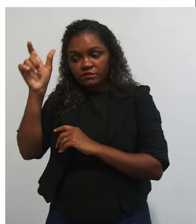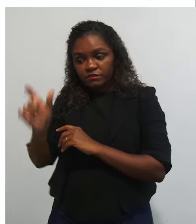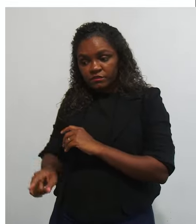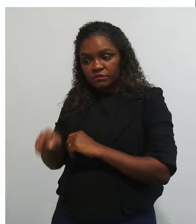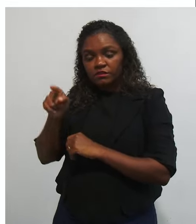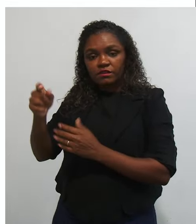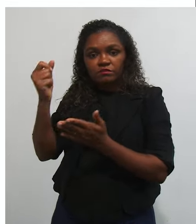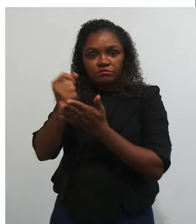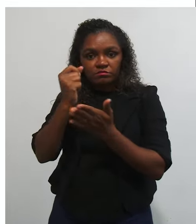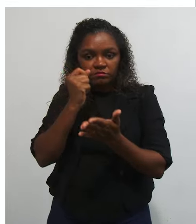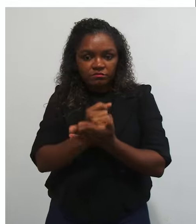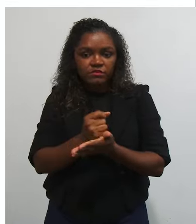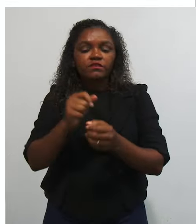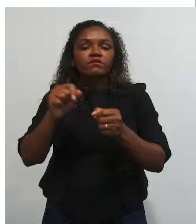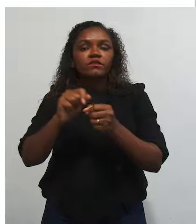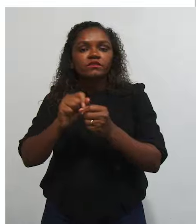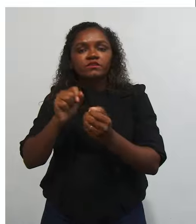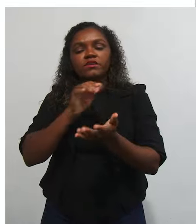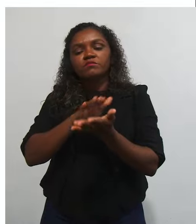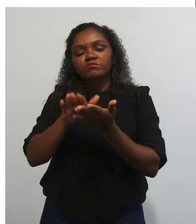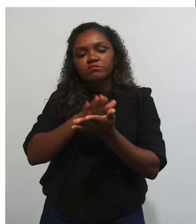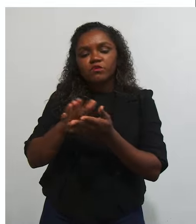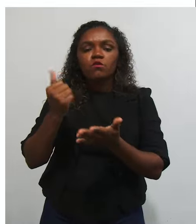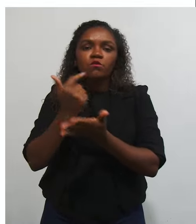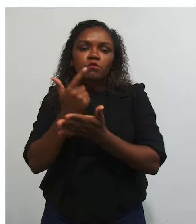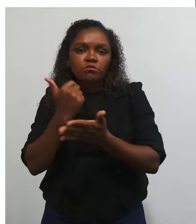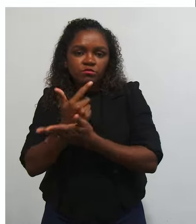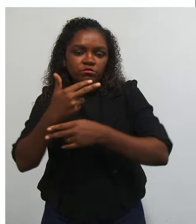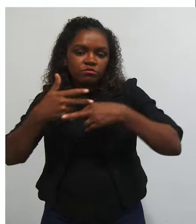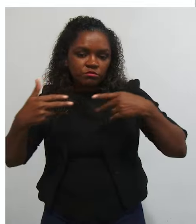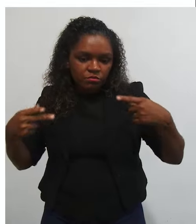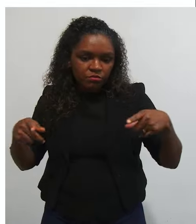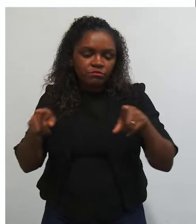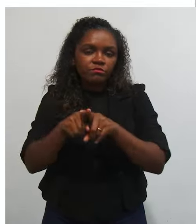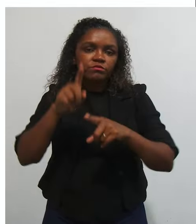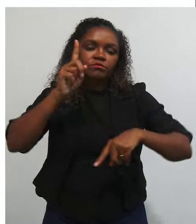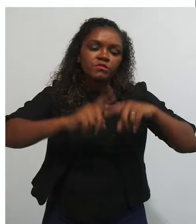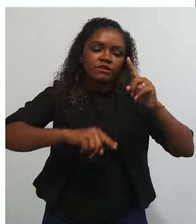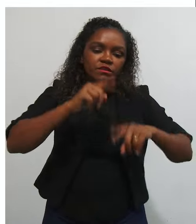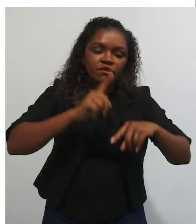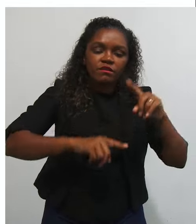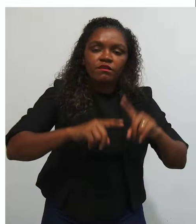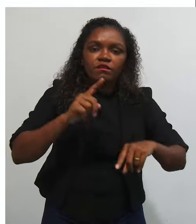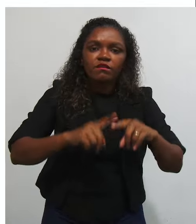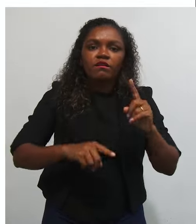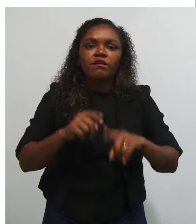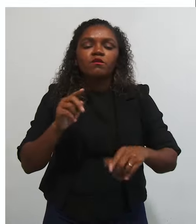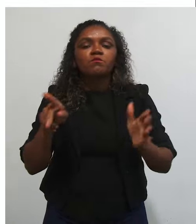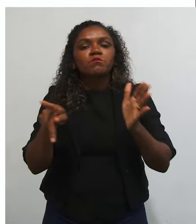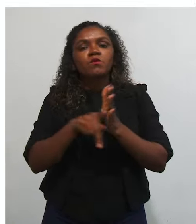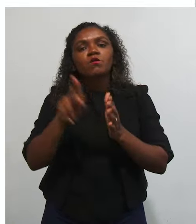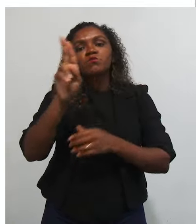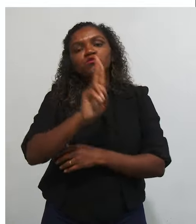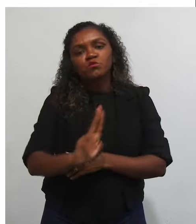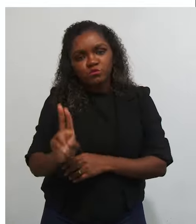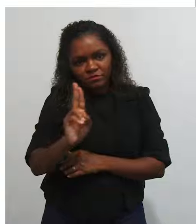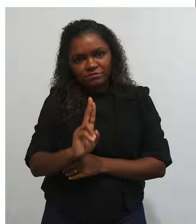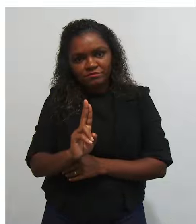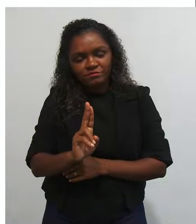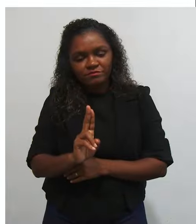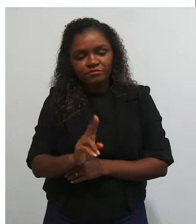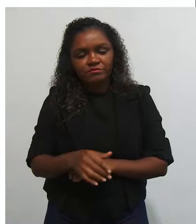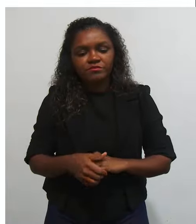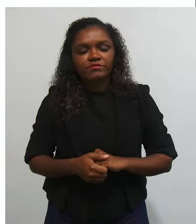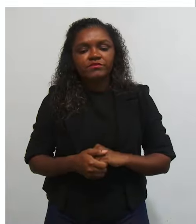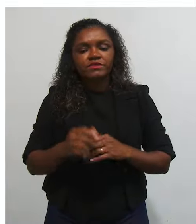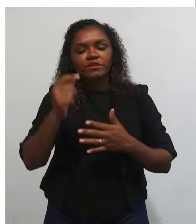a contratação, o processo de compra, e o elemento de despesa 30, que é material de consumo, certo?